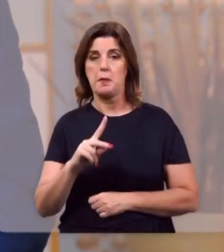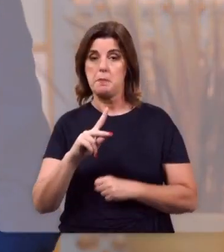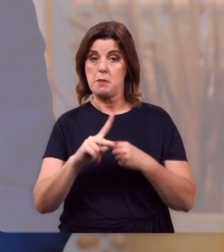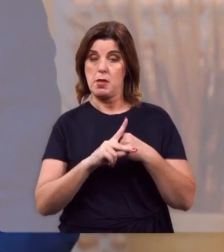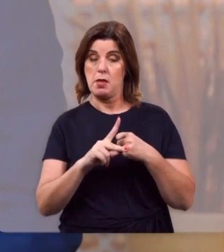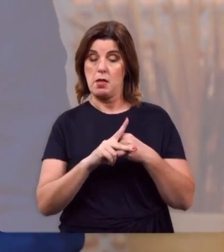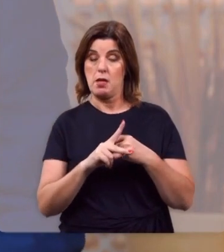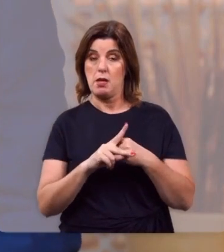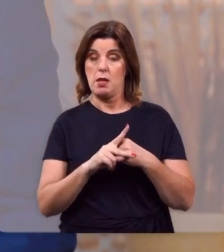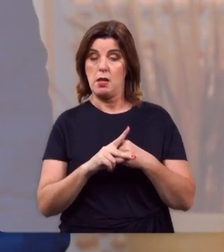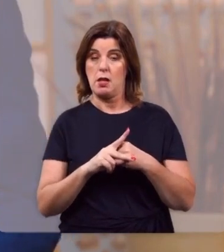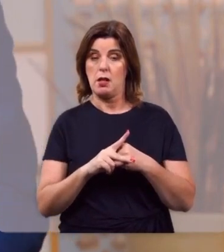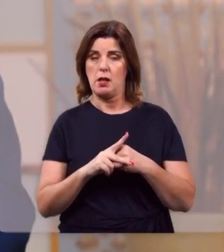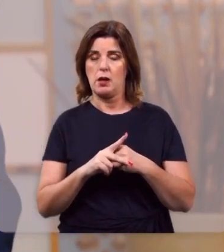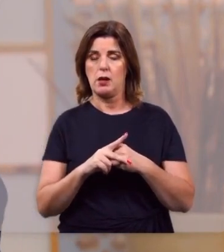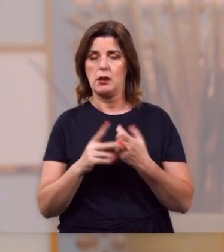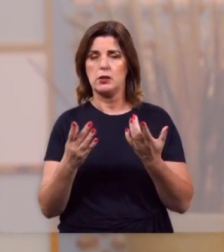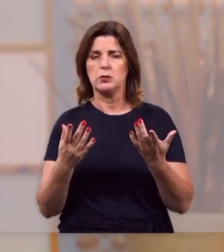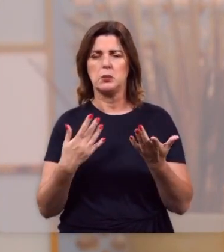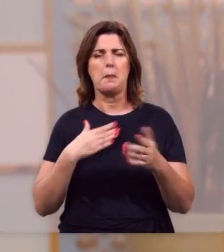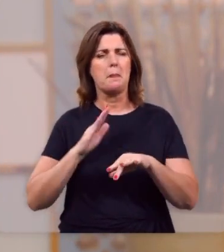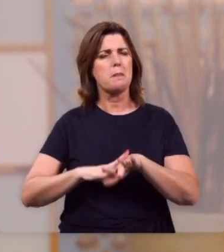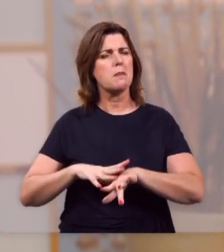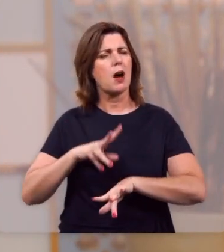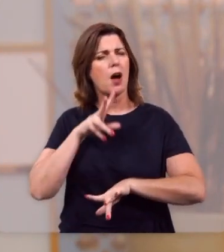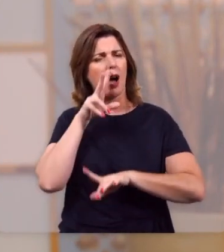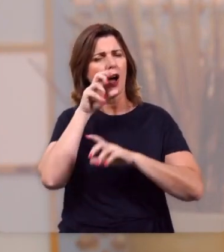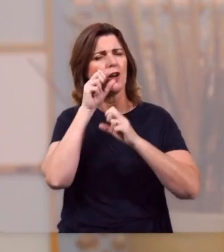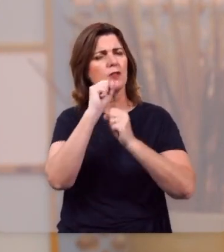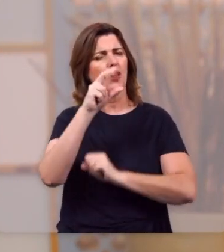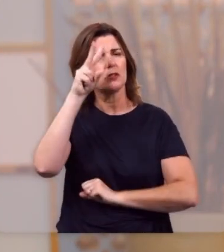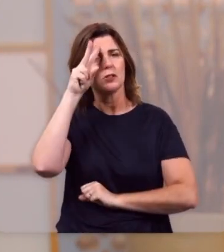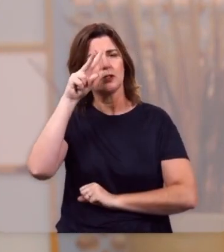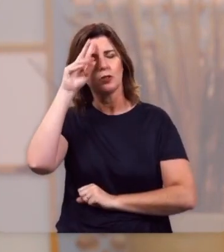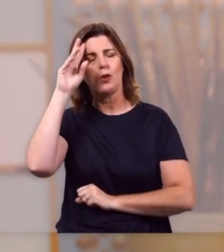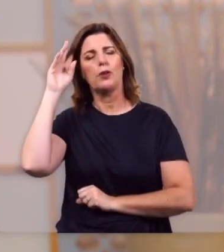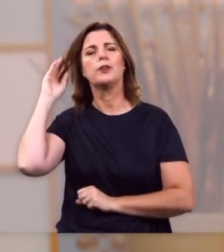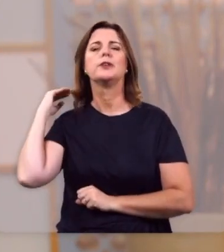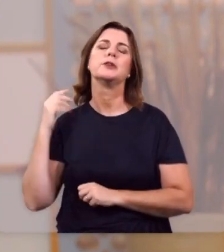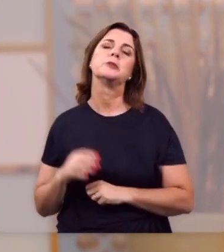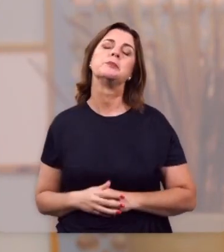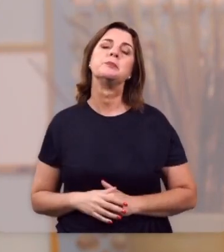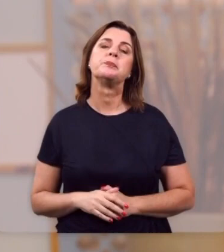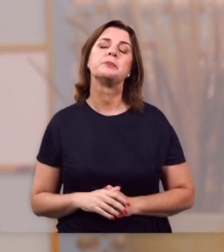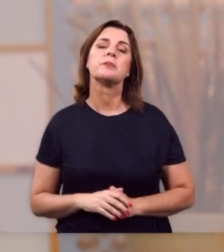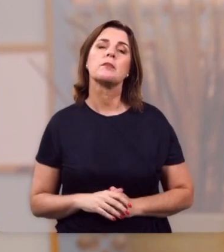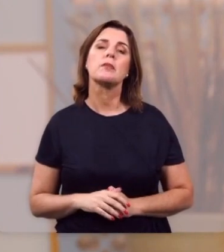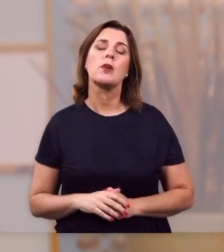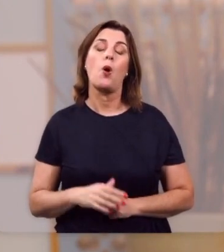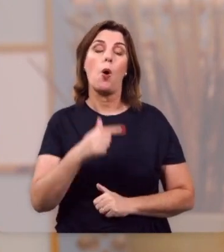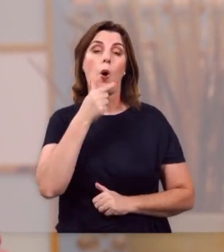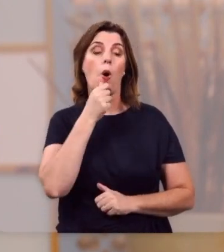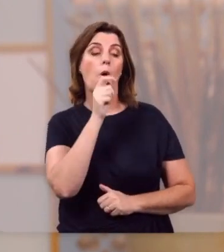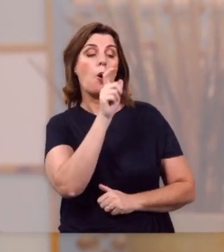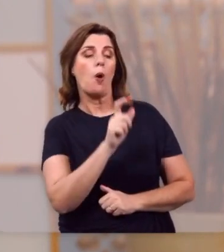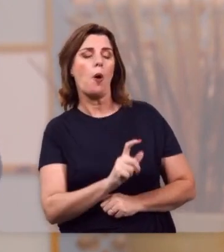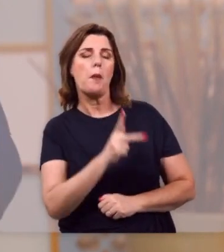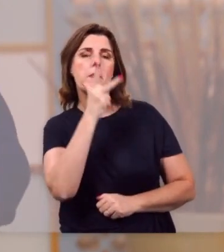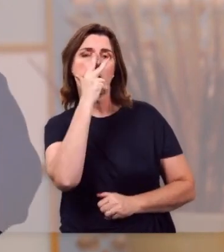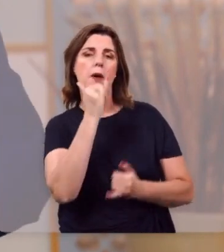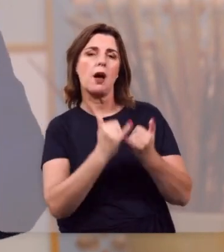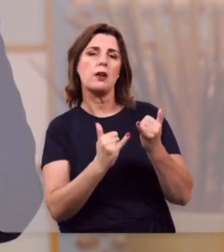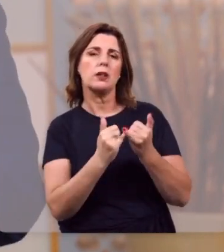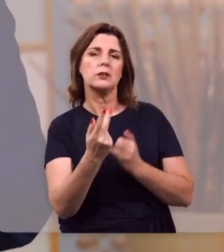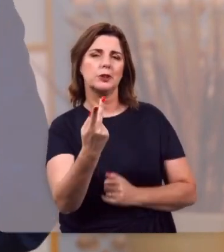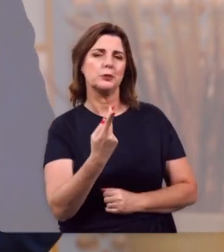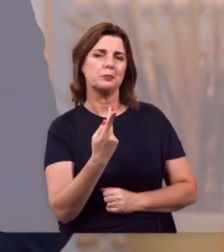Pedro é uma das figuras mais emblemáticas da história. É um homem parecido com